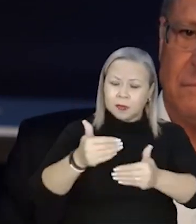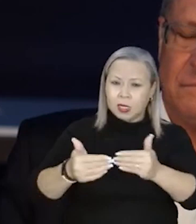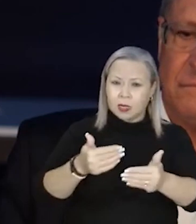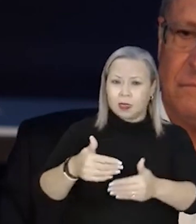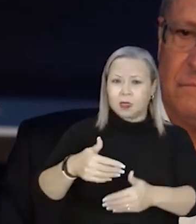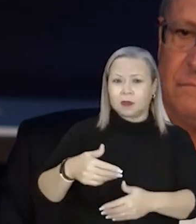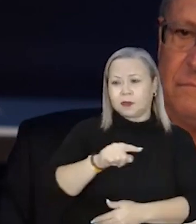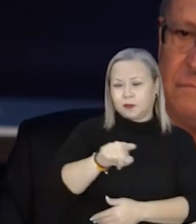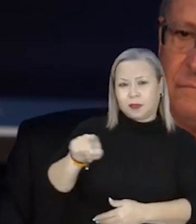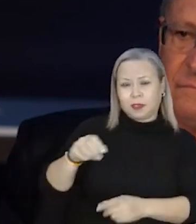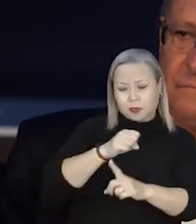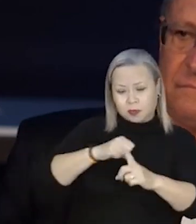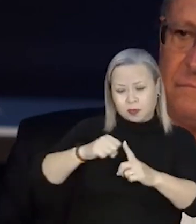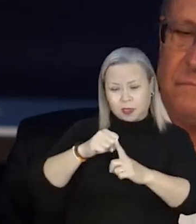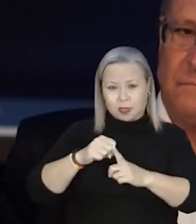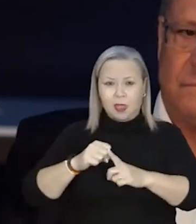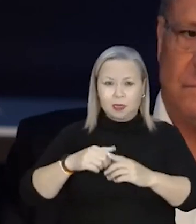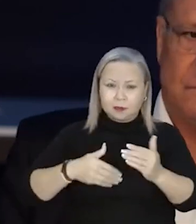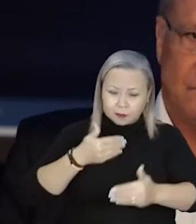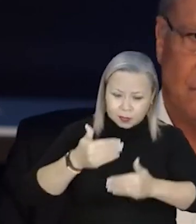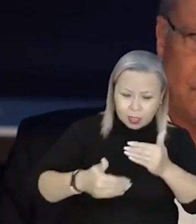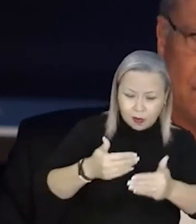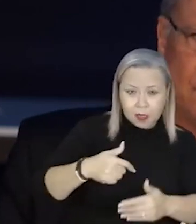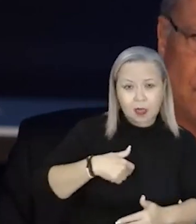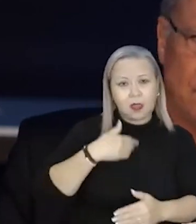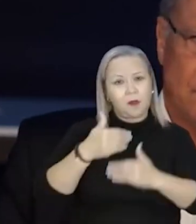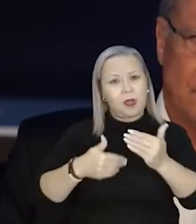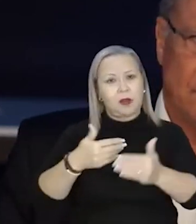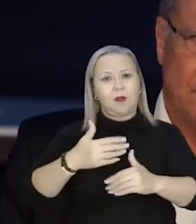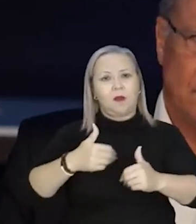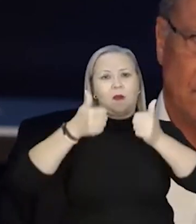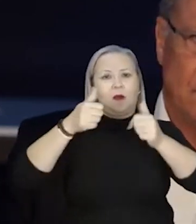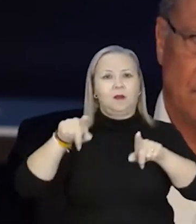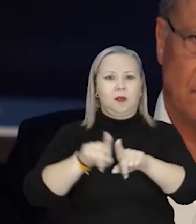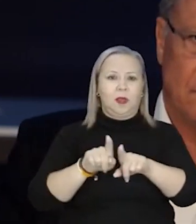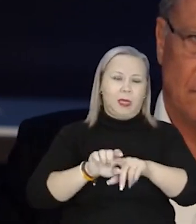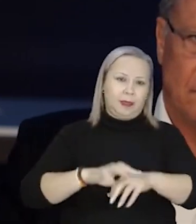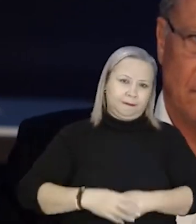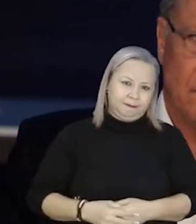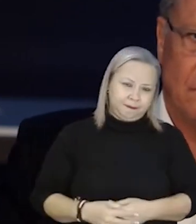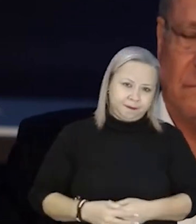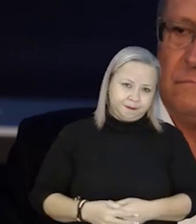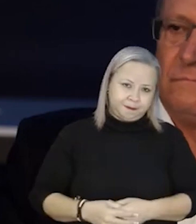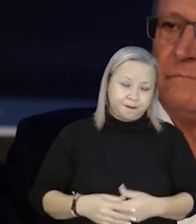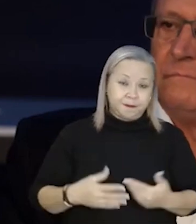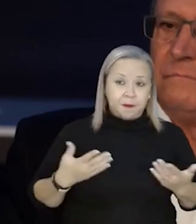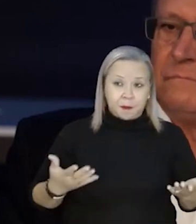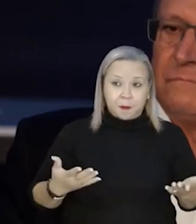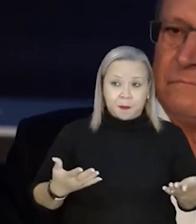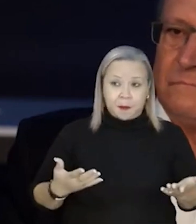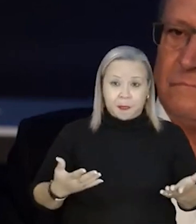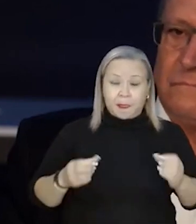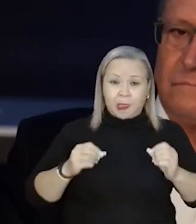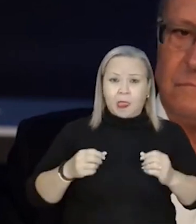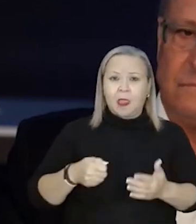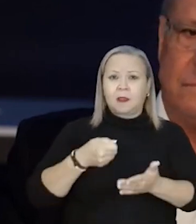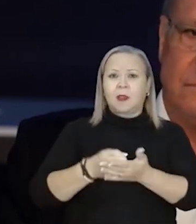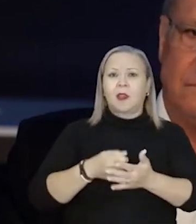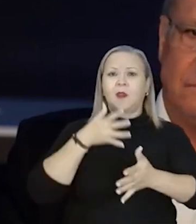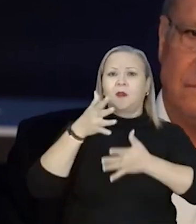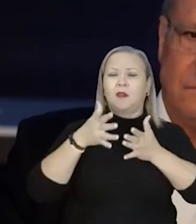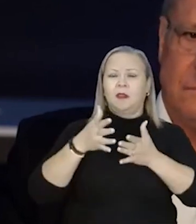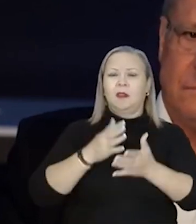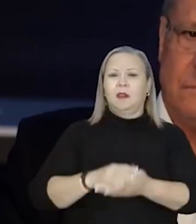avanço. Se a sociedade não avança, eu não avanço. Eu, quando me determinei a ser candidato, esse